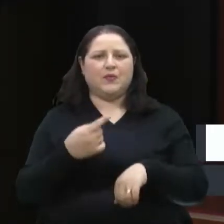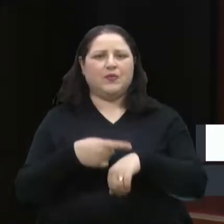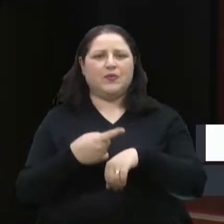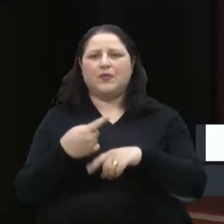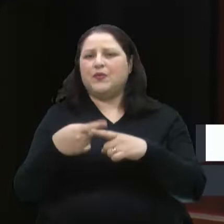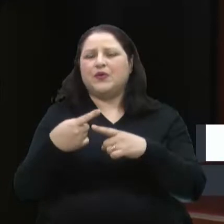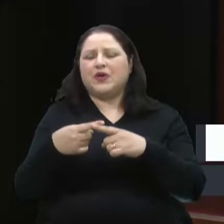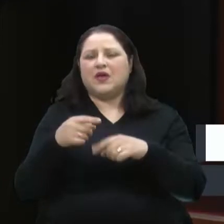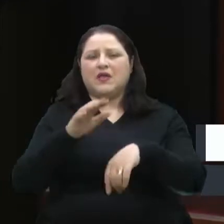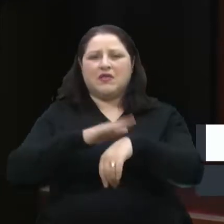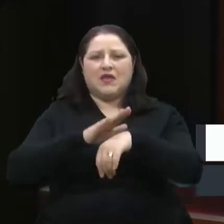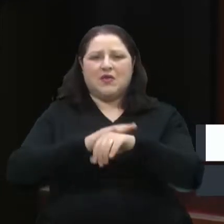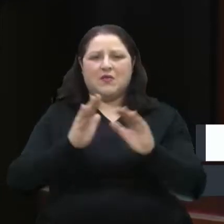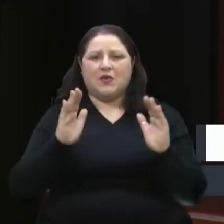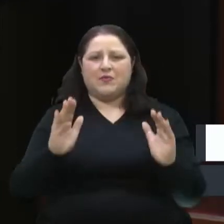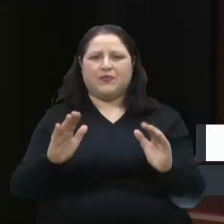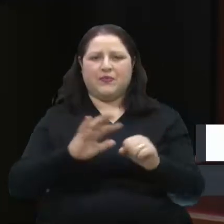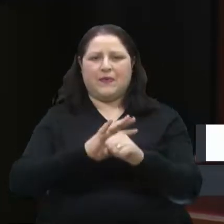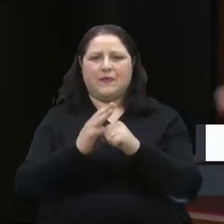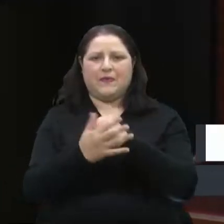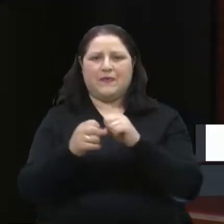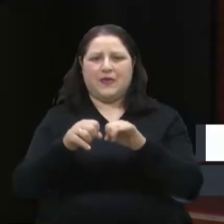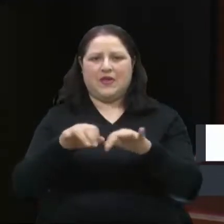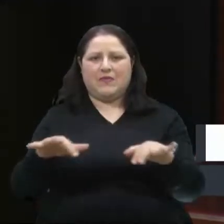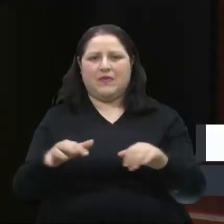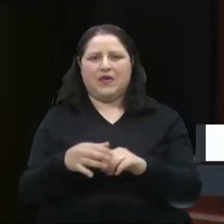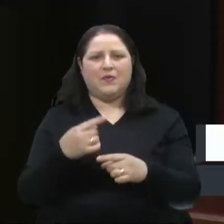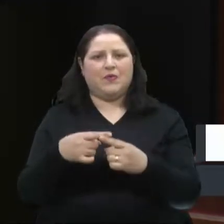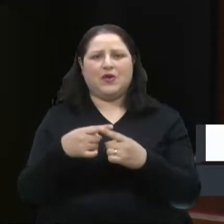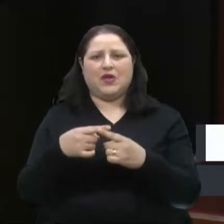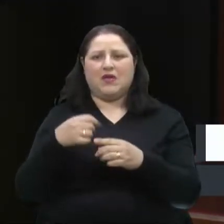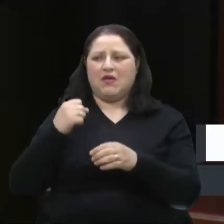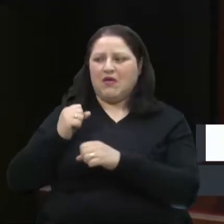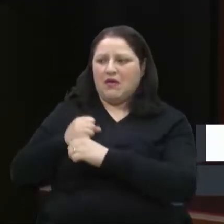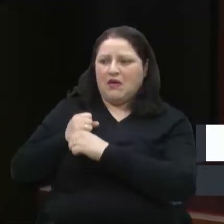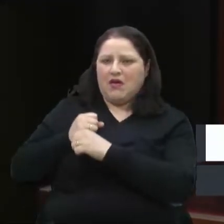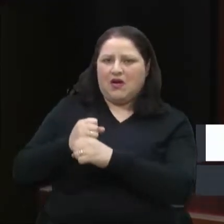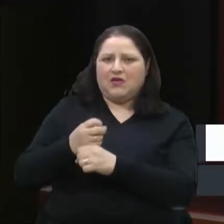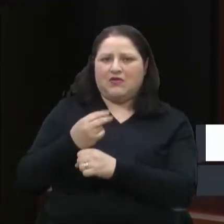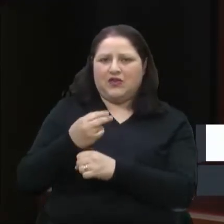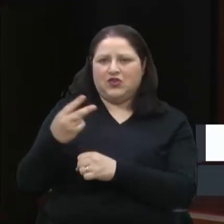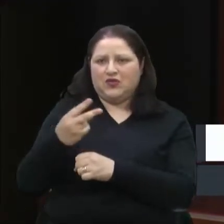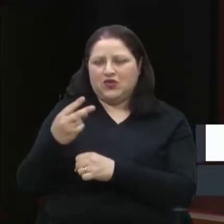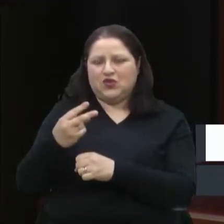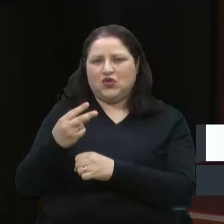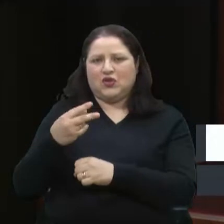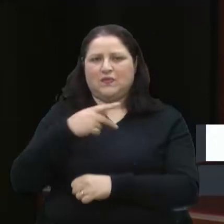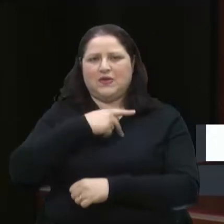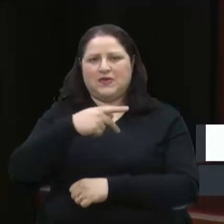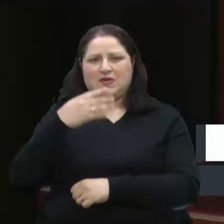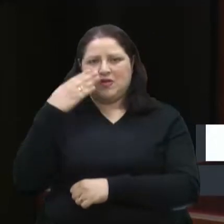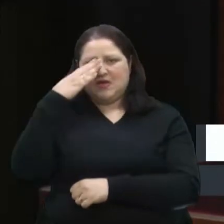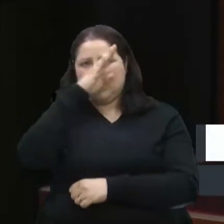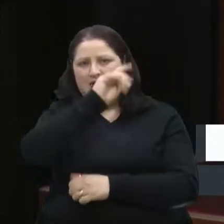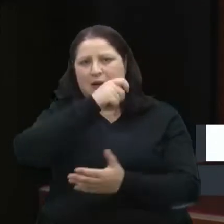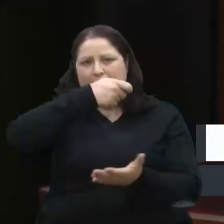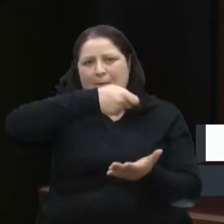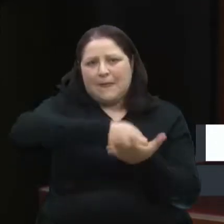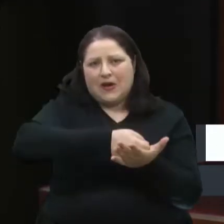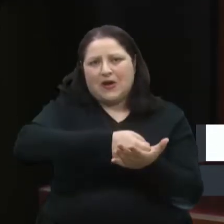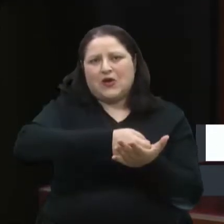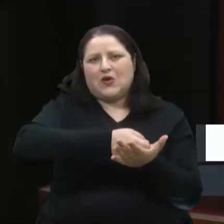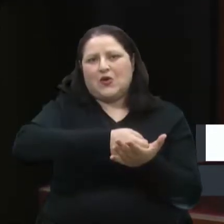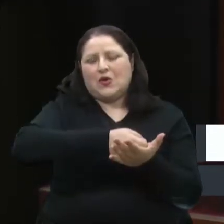pandemia, por que é que durante todo este ano, o presidente Jair Bolsonaro pagou o